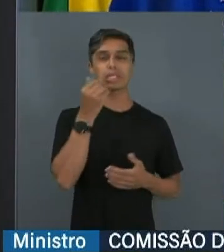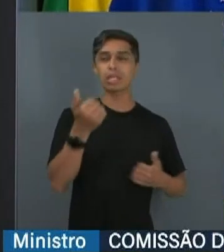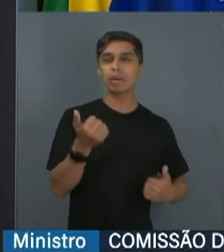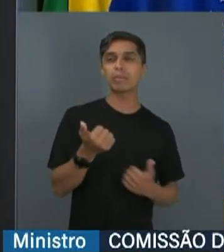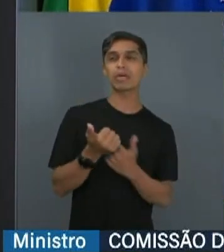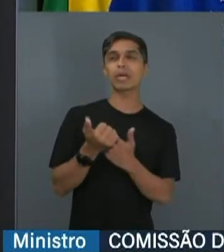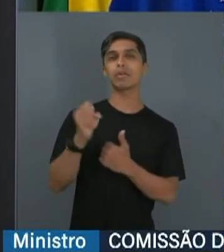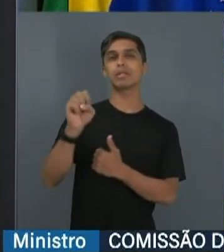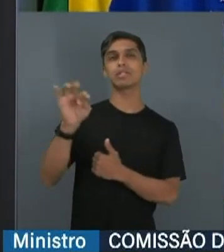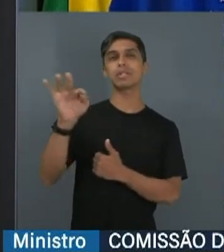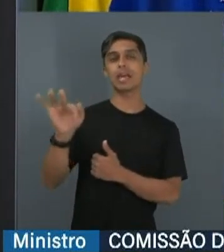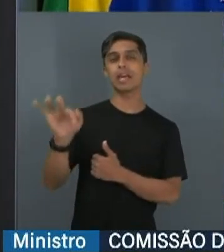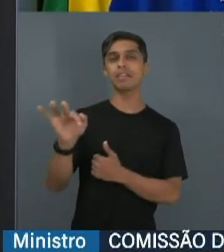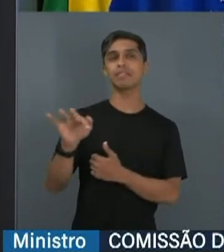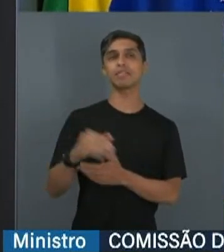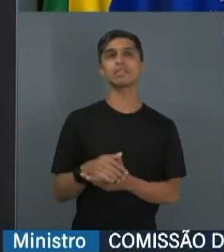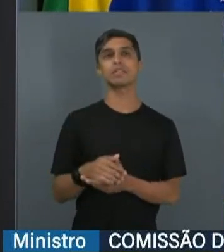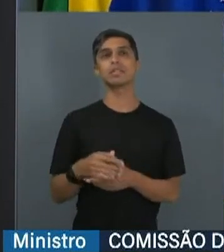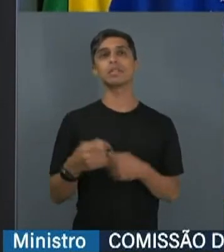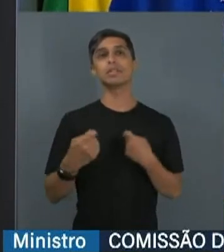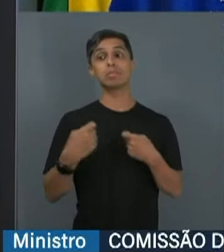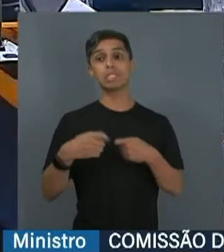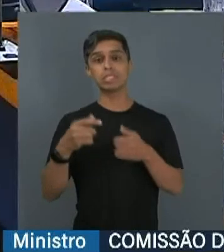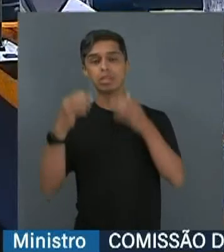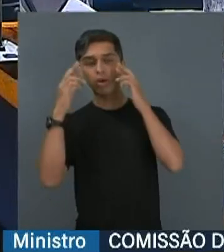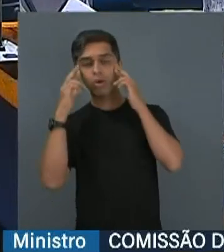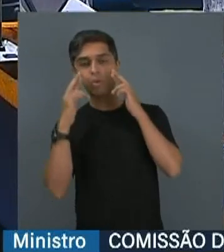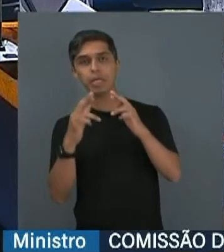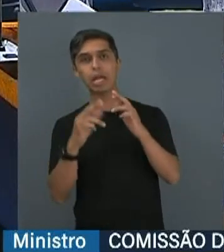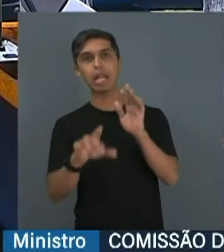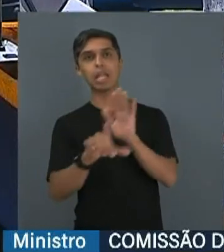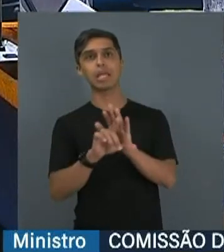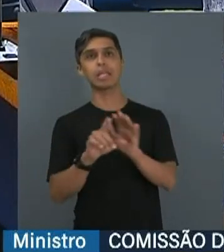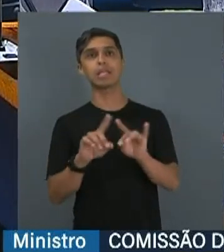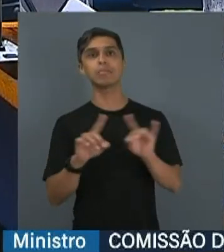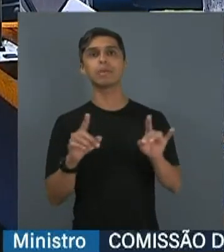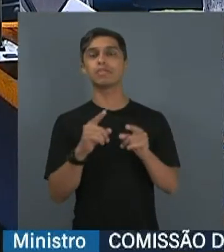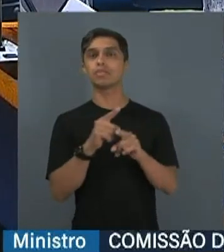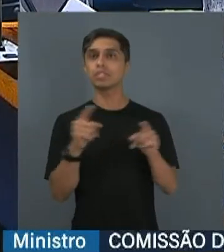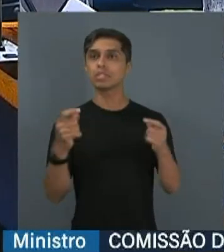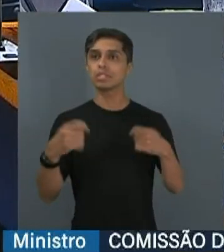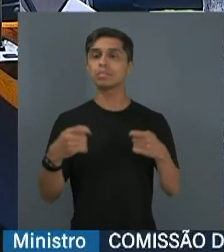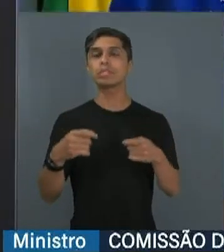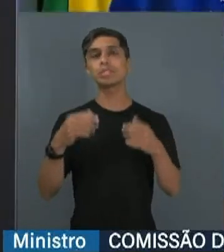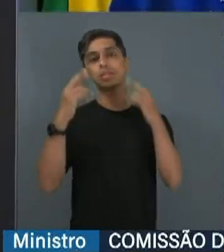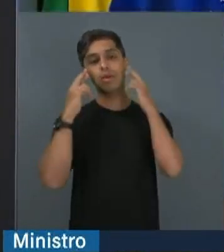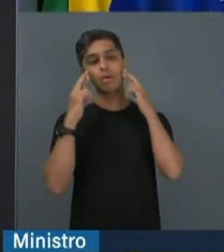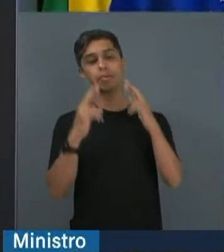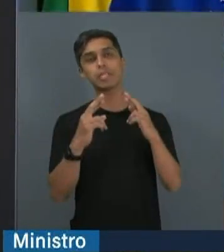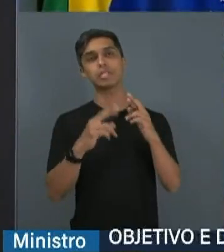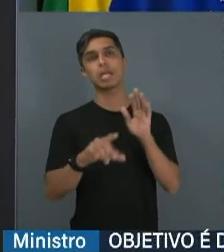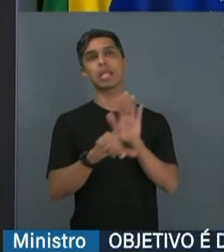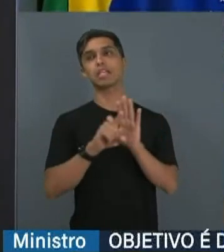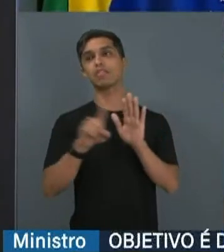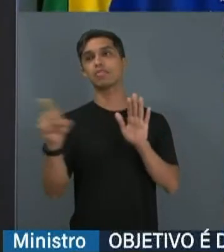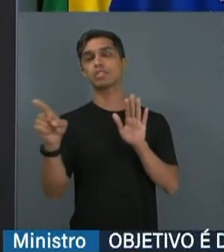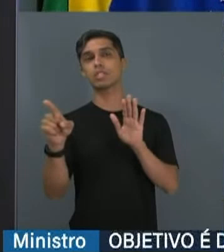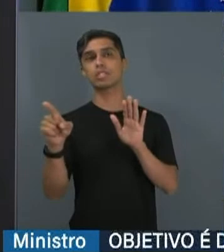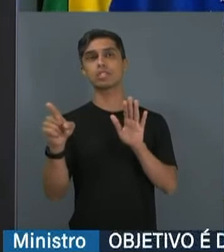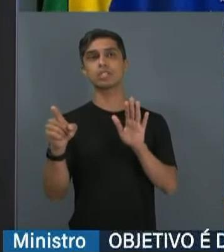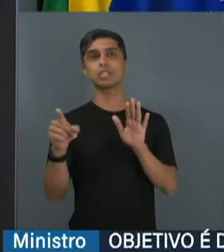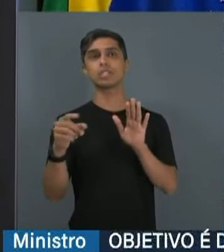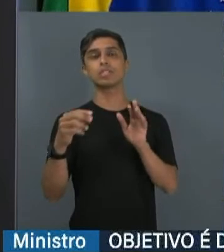imagem de uma casa que precisa cumprir a lei. Basta os senhores cumprirem as leis que os senhores voltam a